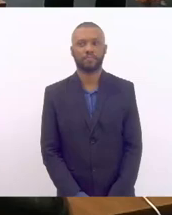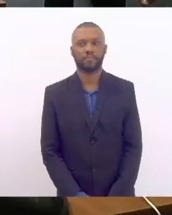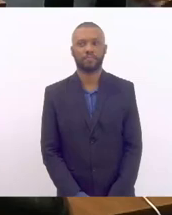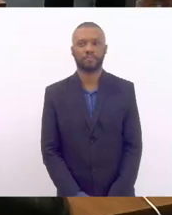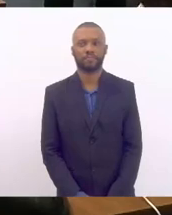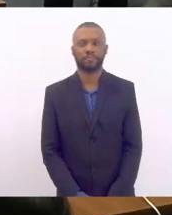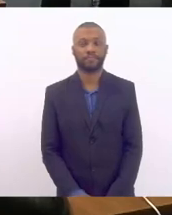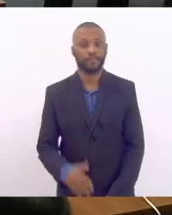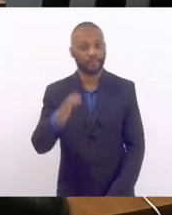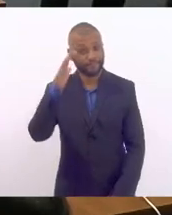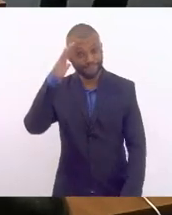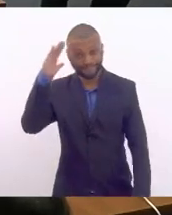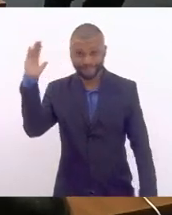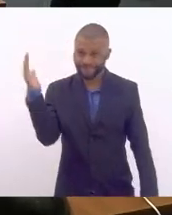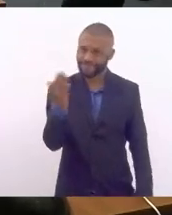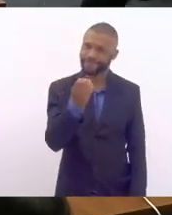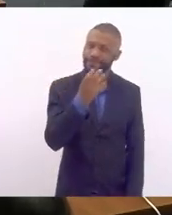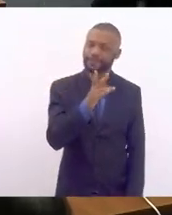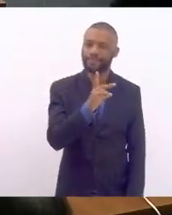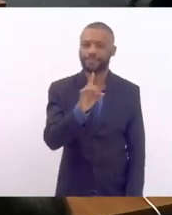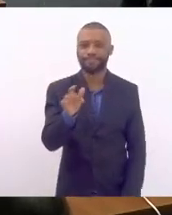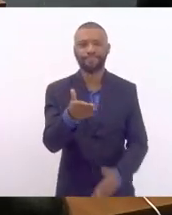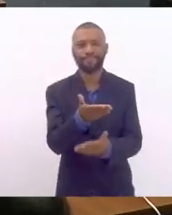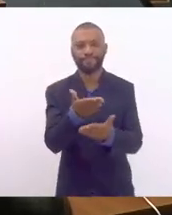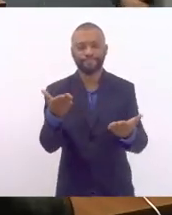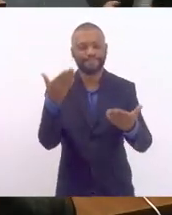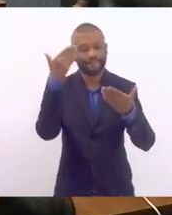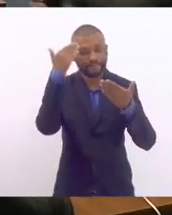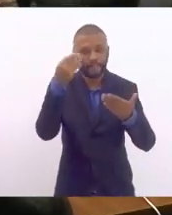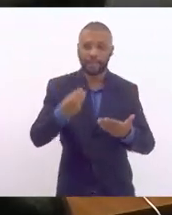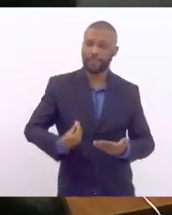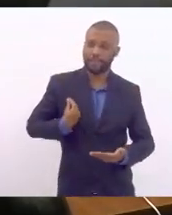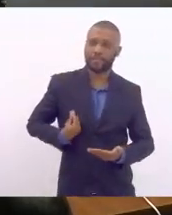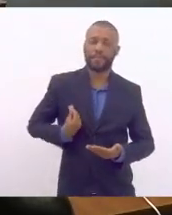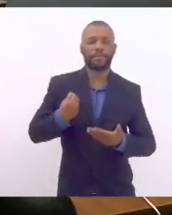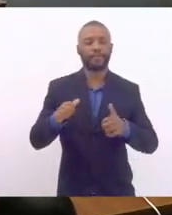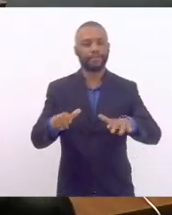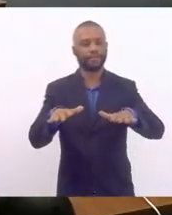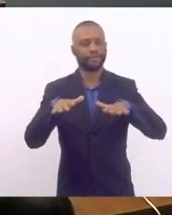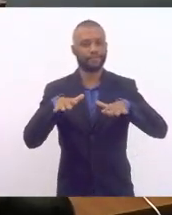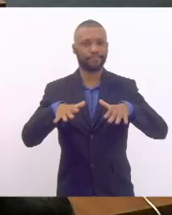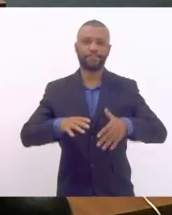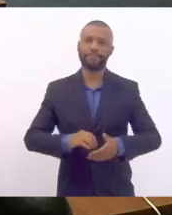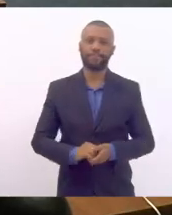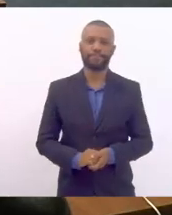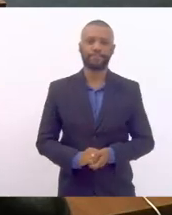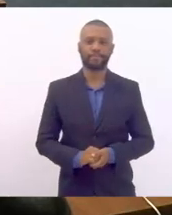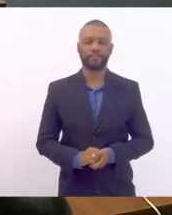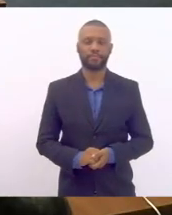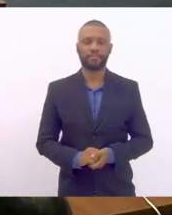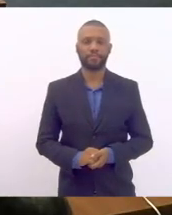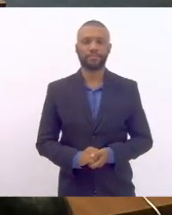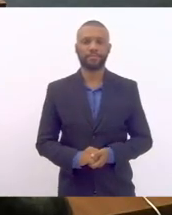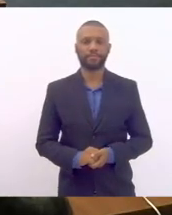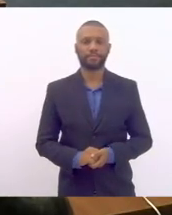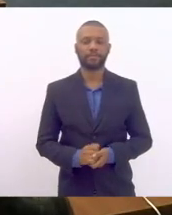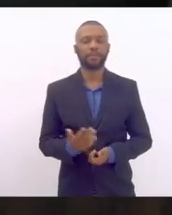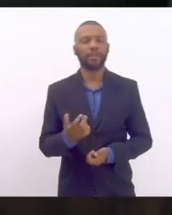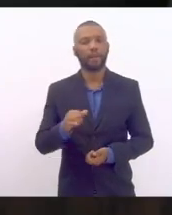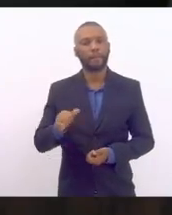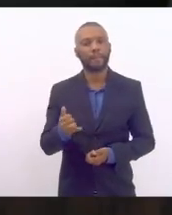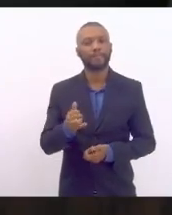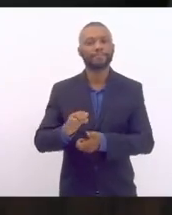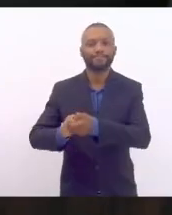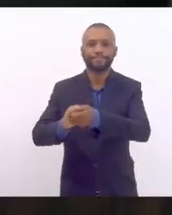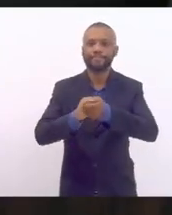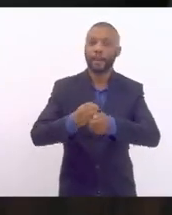Olá bom dia a todas e todos Obrigado pela presença eu quero aqui saudar